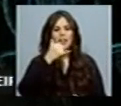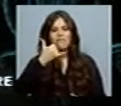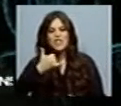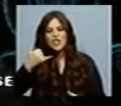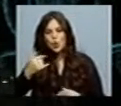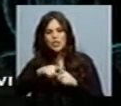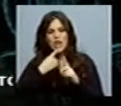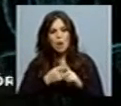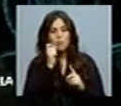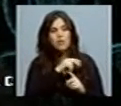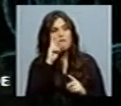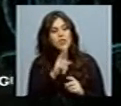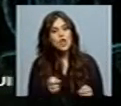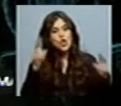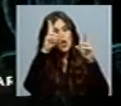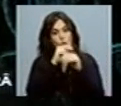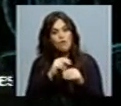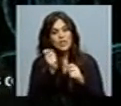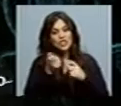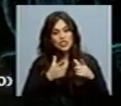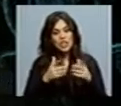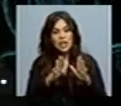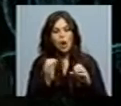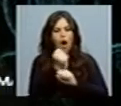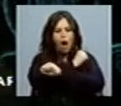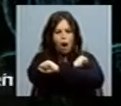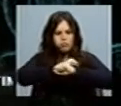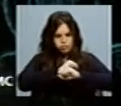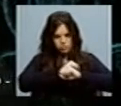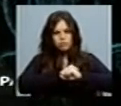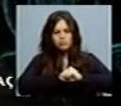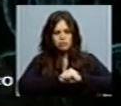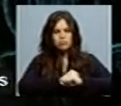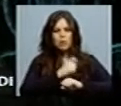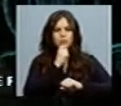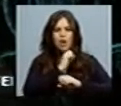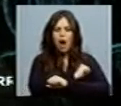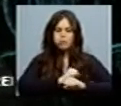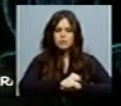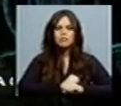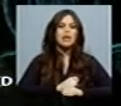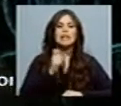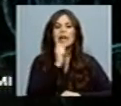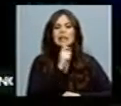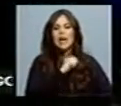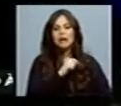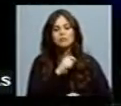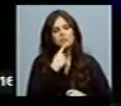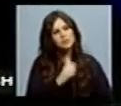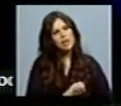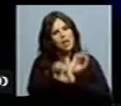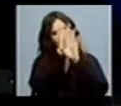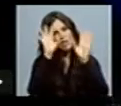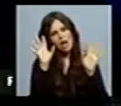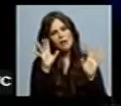uma nova estrela. É uma maneira de dizer, não é uma nova estrela, é a explosão, ou pelo menos um evento astronómico que irá claramente